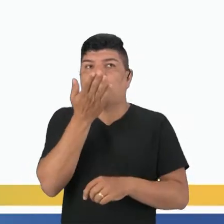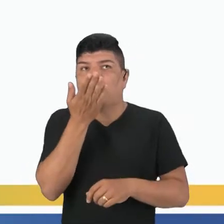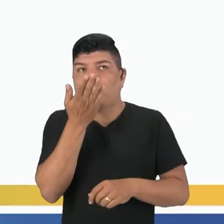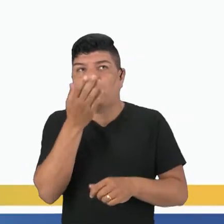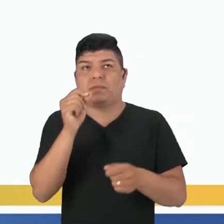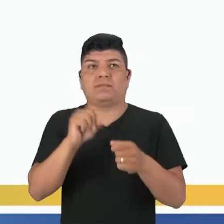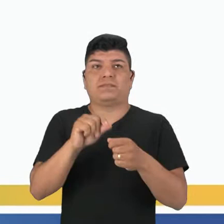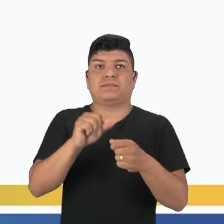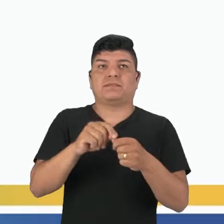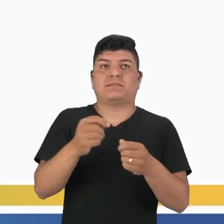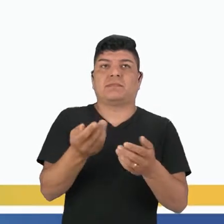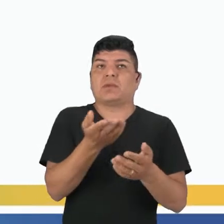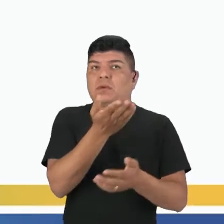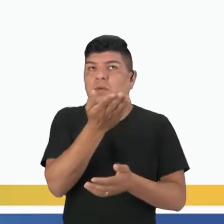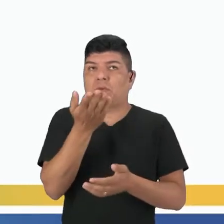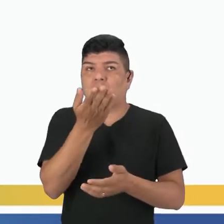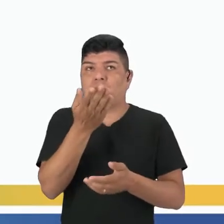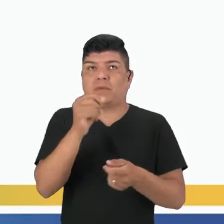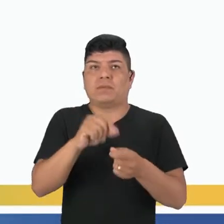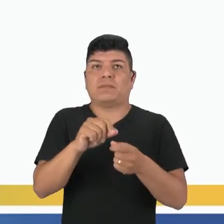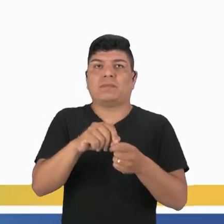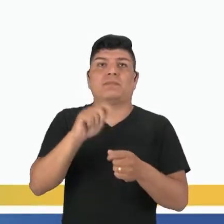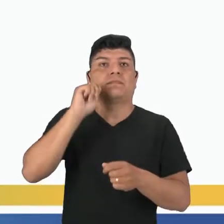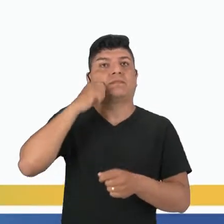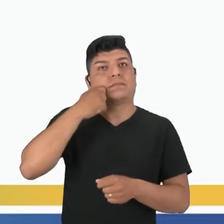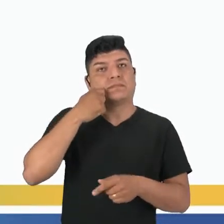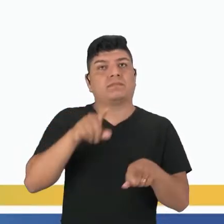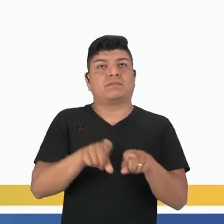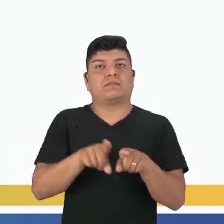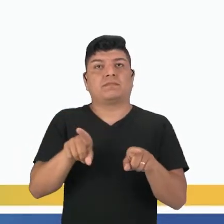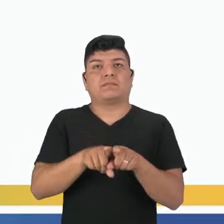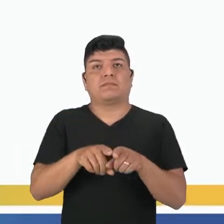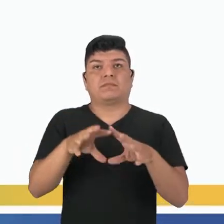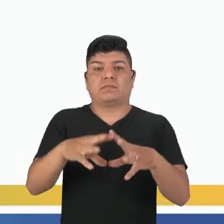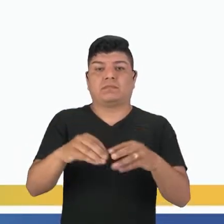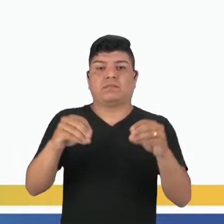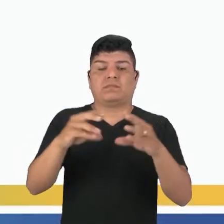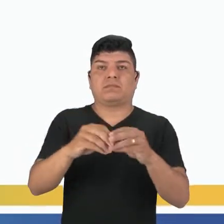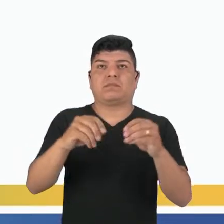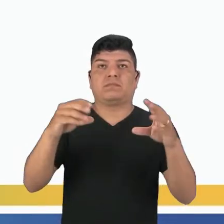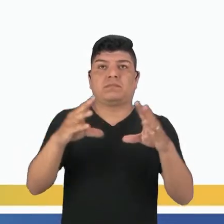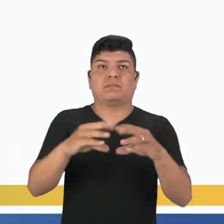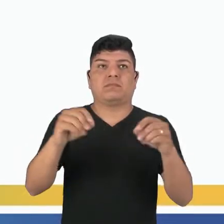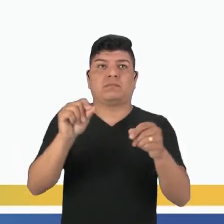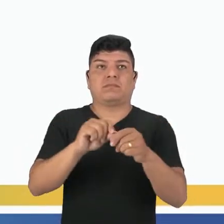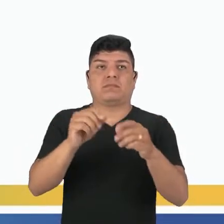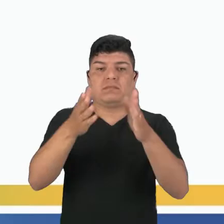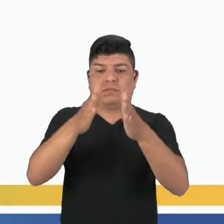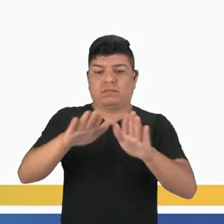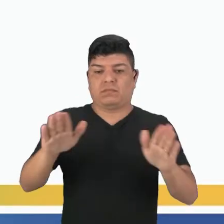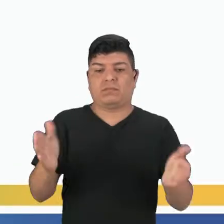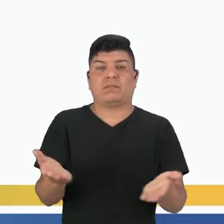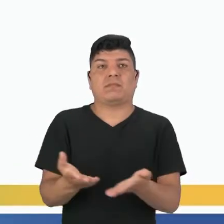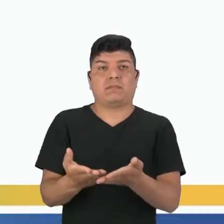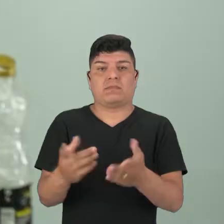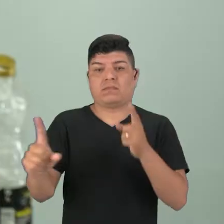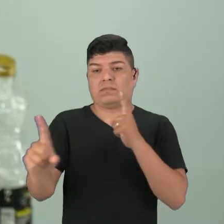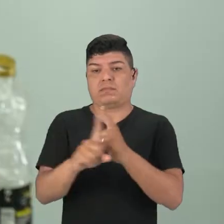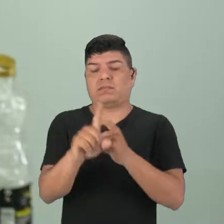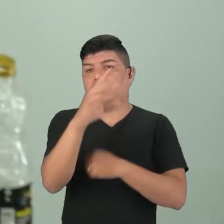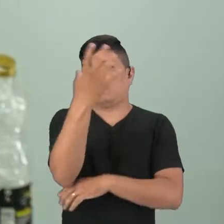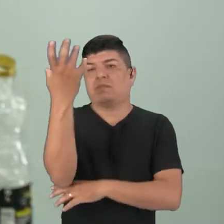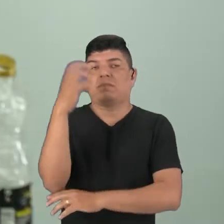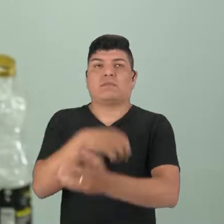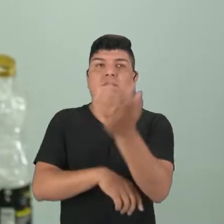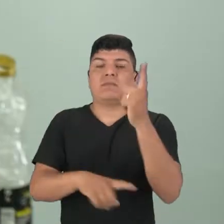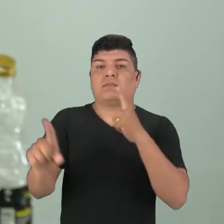pão. Ao modelar a argila, criam-se peças de cerâmica. Então, com esses materiais que nós encontramos na natureza, a gente